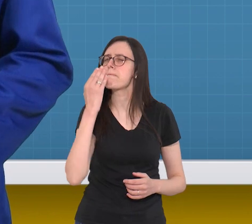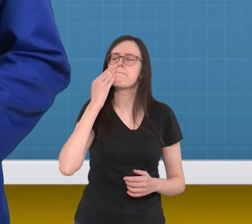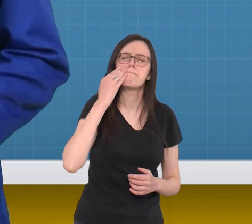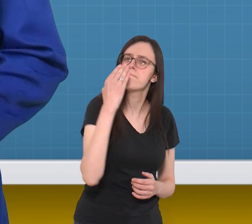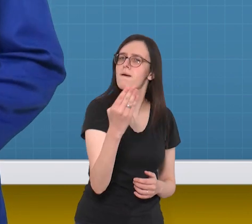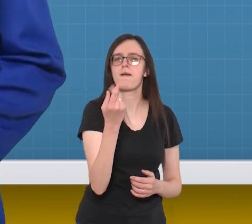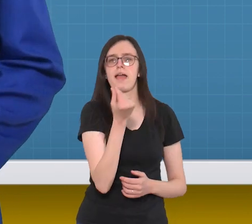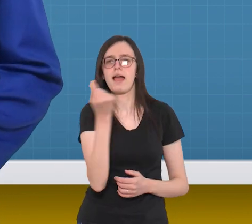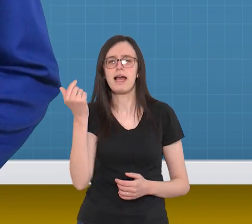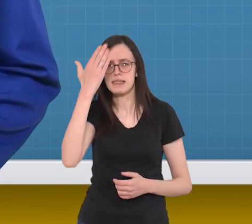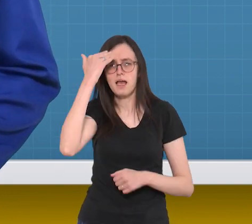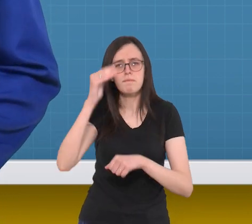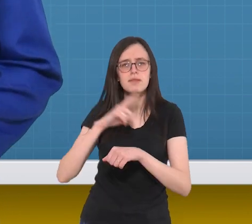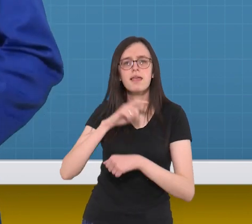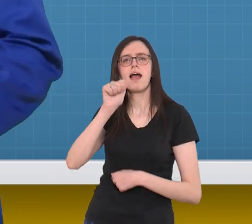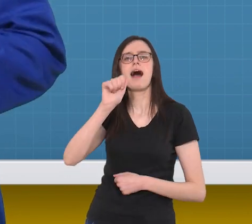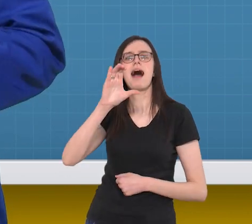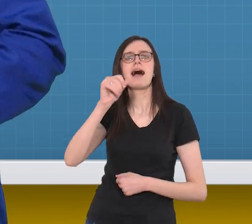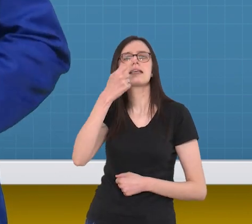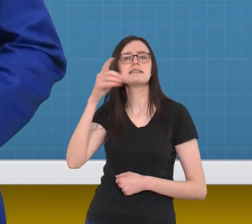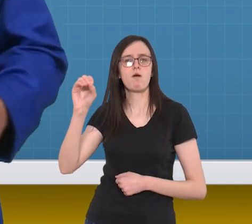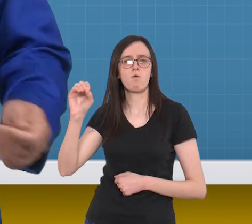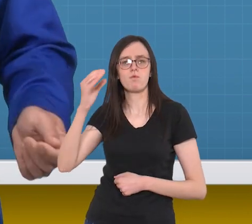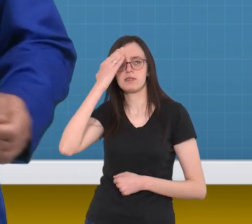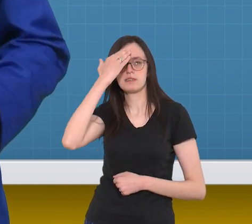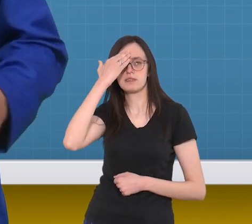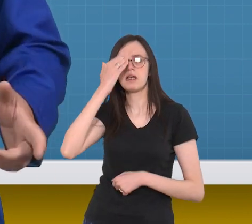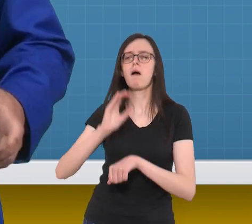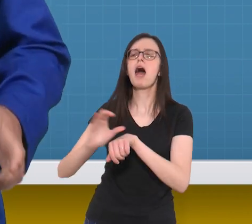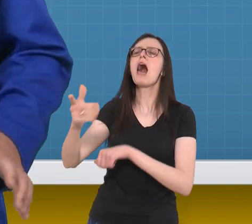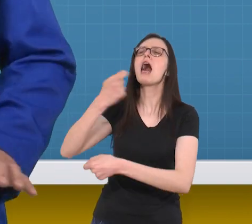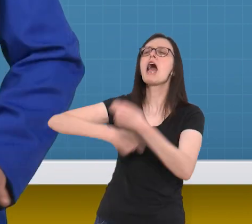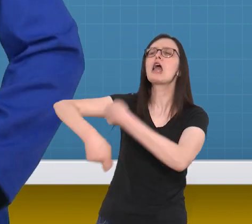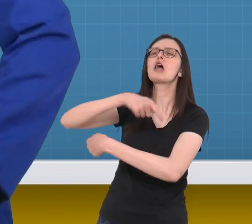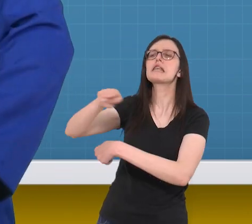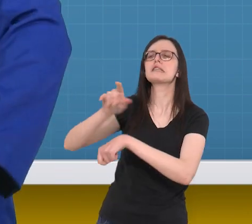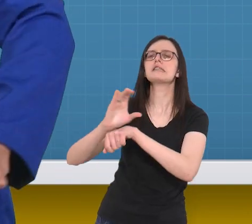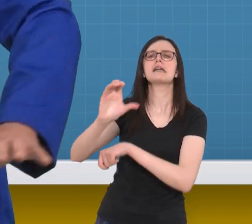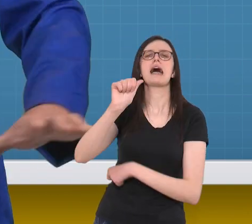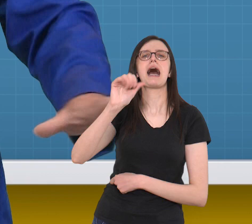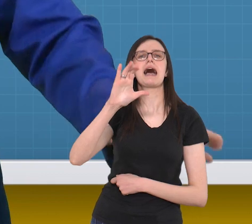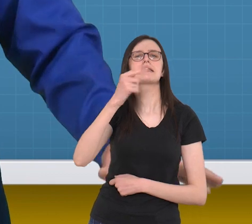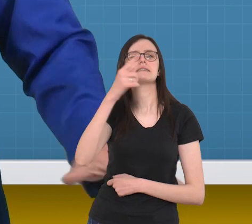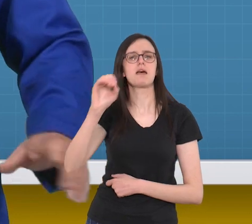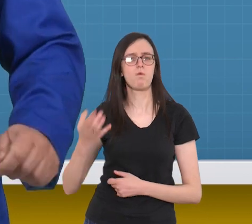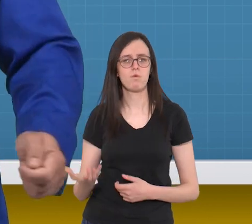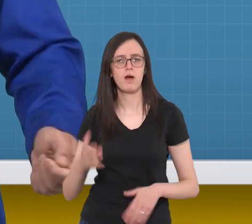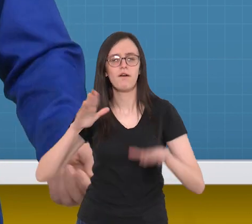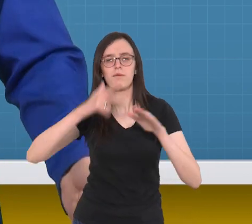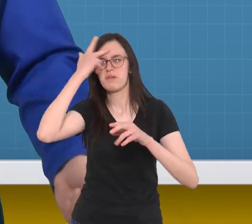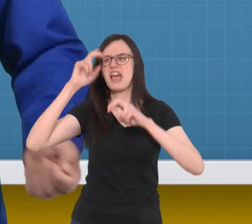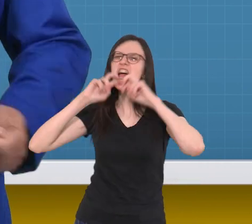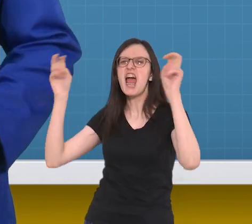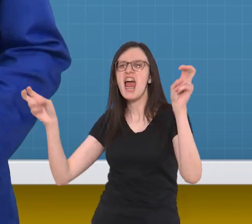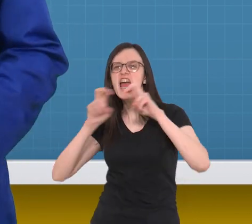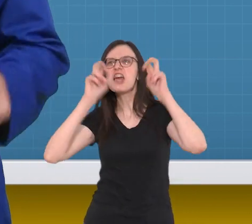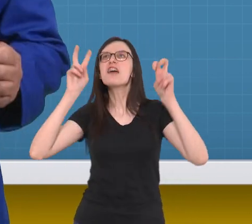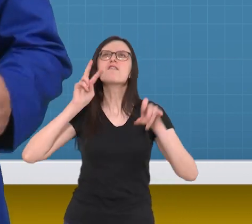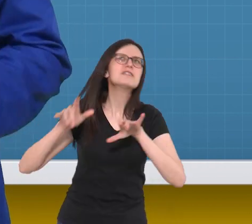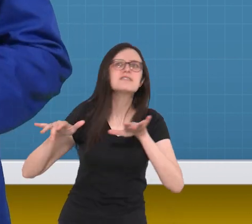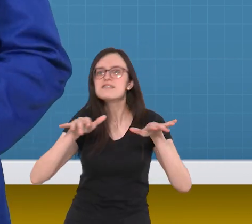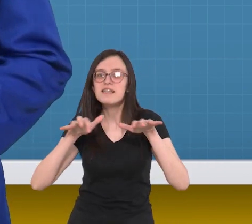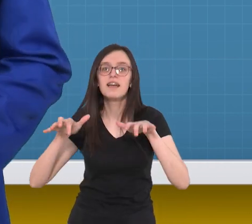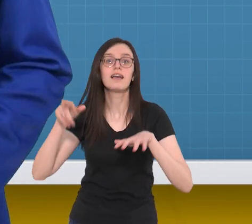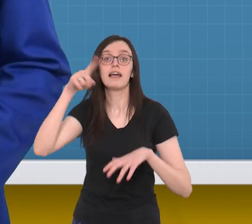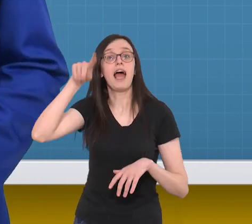ações? Aliás, você sabe o que é ação? Eles falam lá, negociou ação, ou parece aquele bando de maluco num lugar gritando, berrando. Aqueles